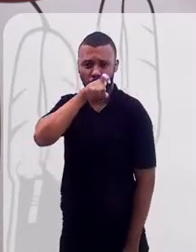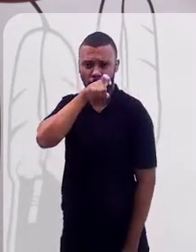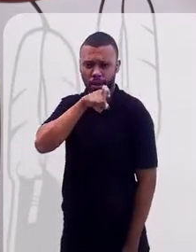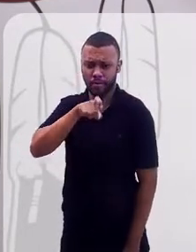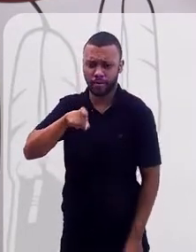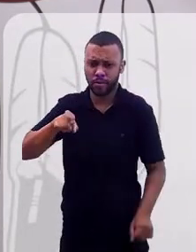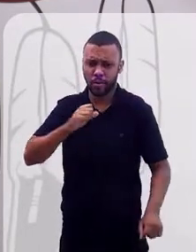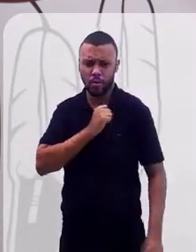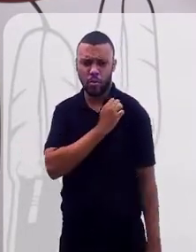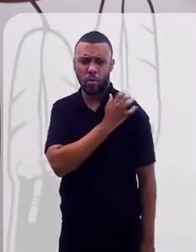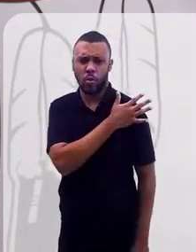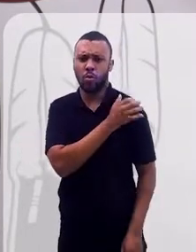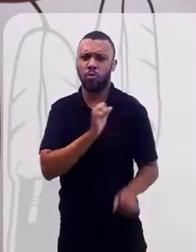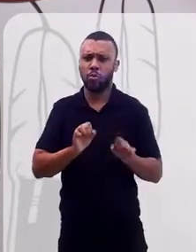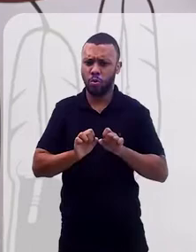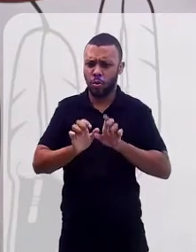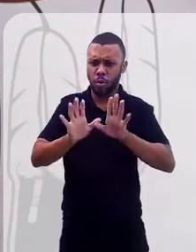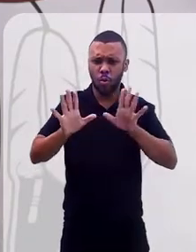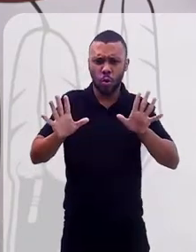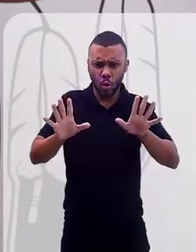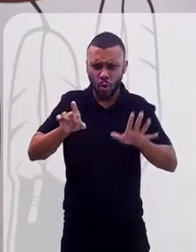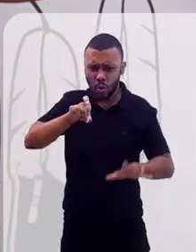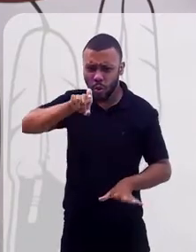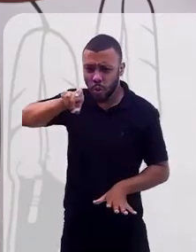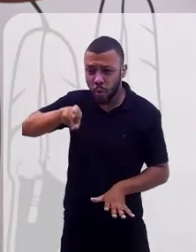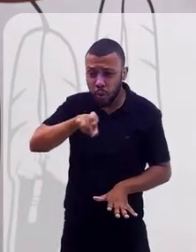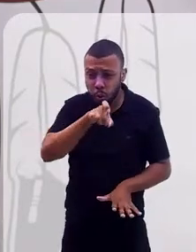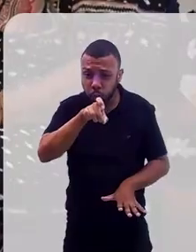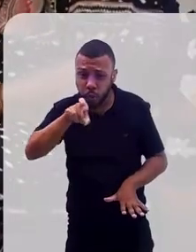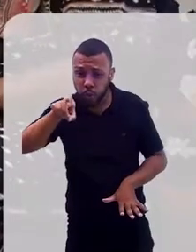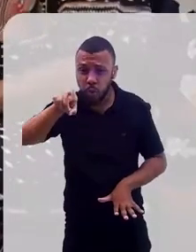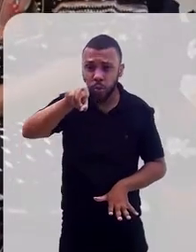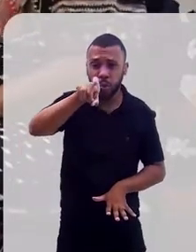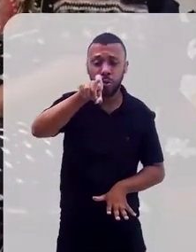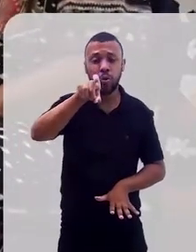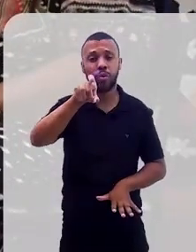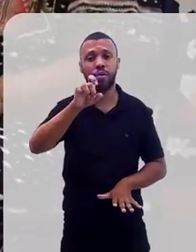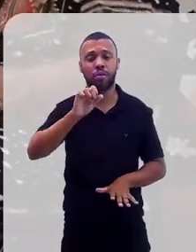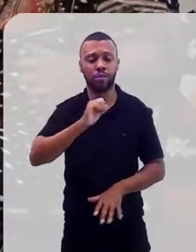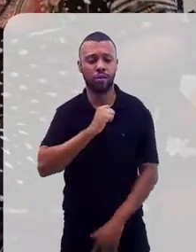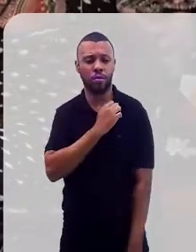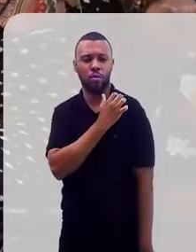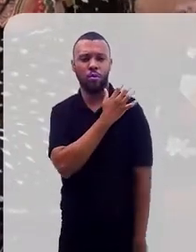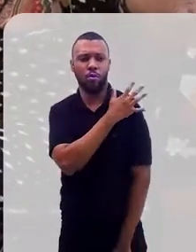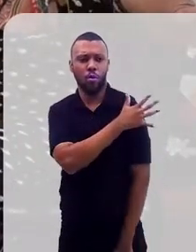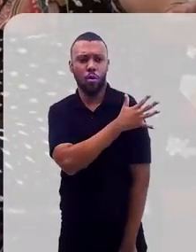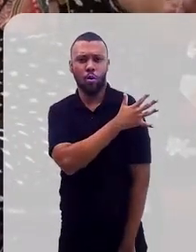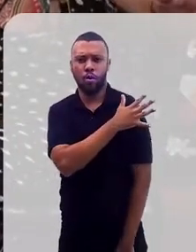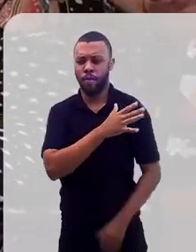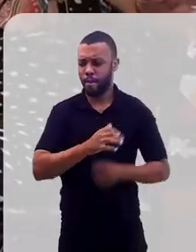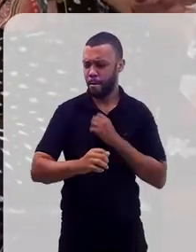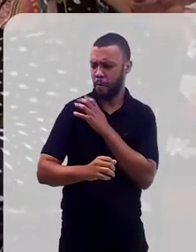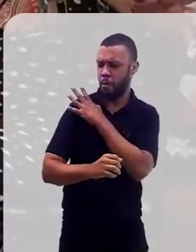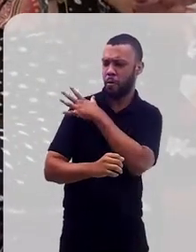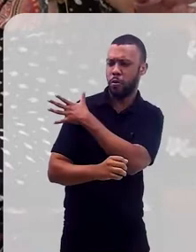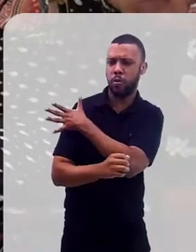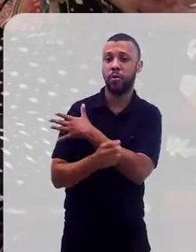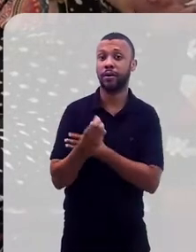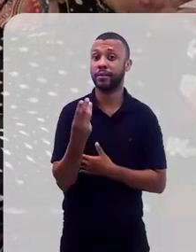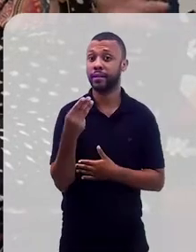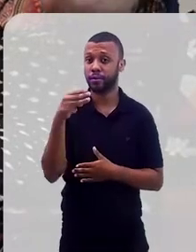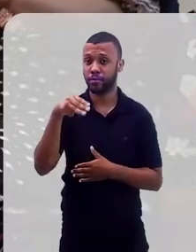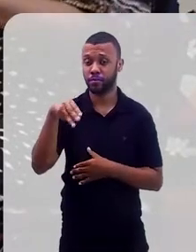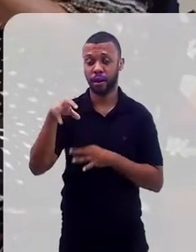maior águia, nosso maior pássaro brasileiro. É uma envergadura de mais ou menos 3 metros, de uma ponta de